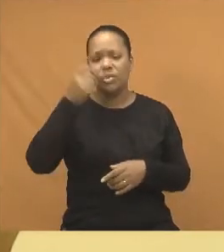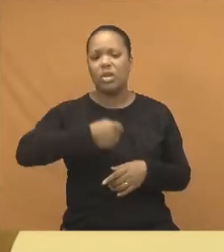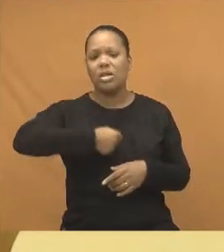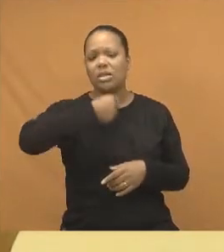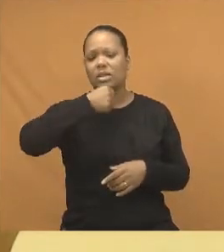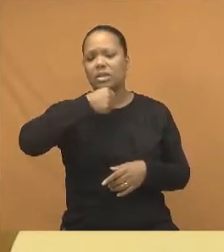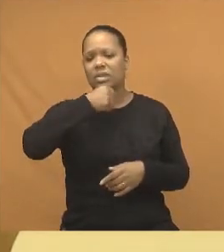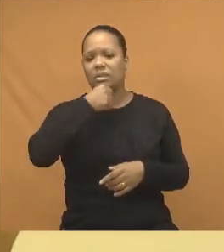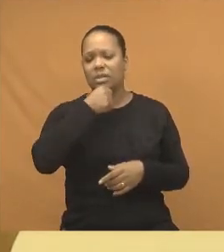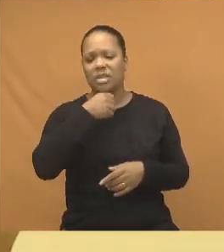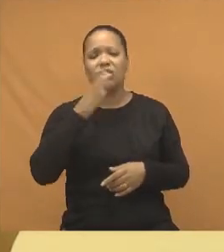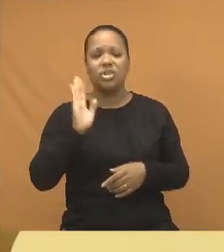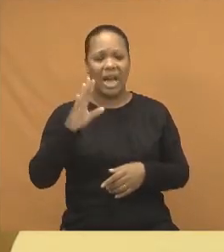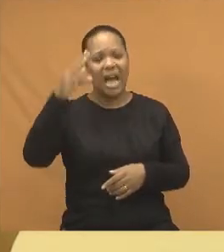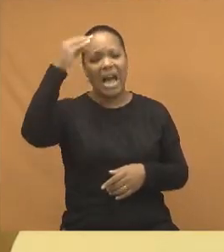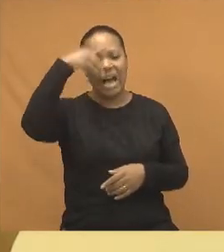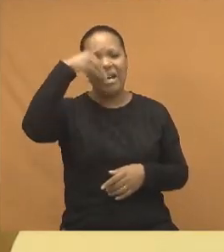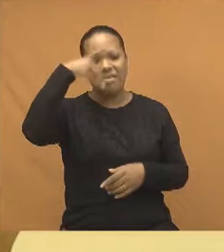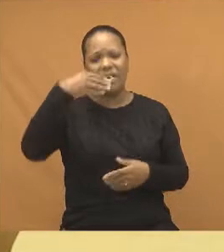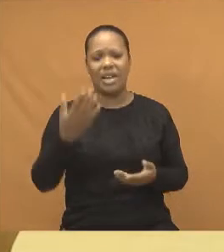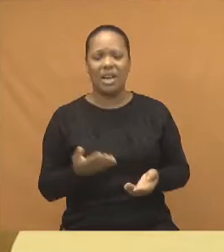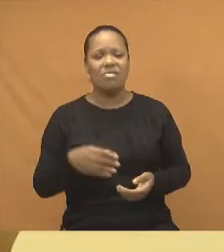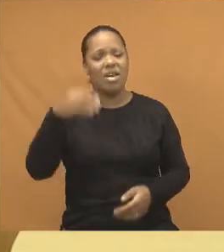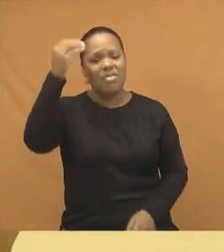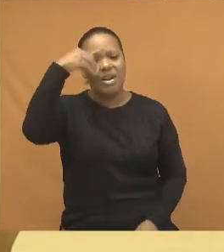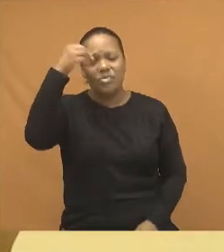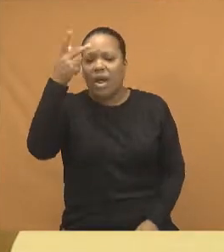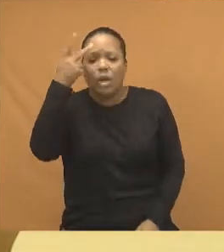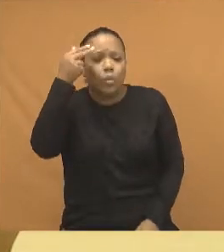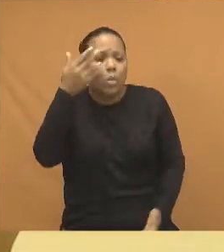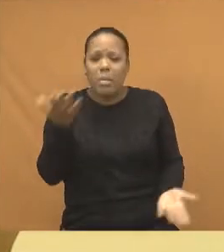idosa já é fraco de natureza, vai ficando fraco.